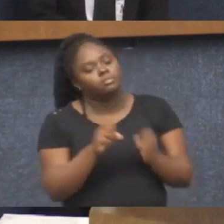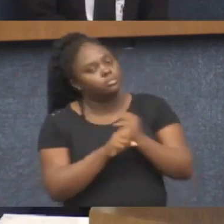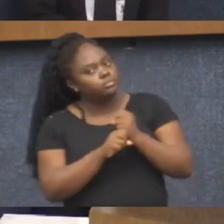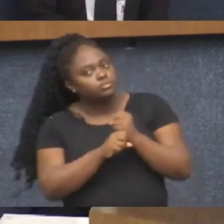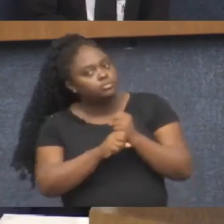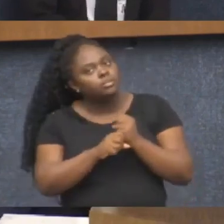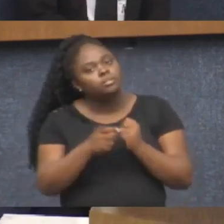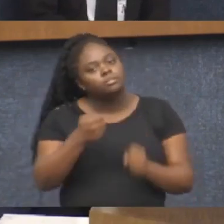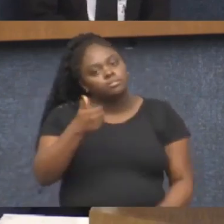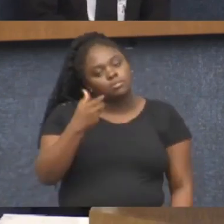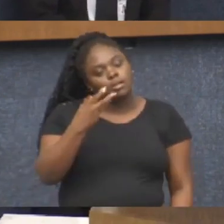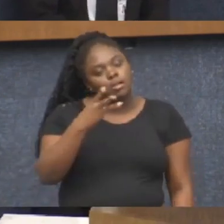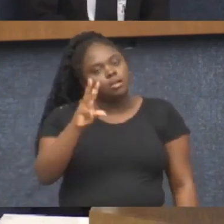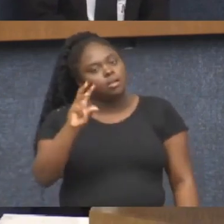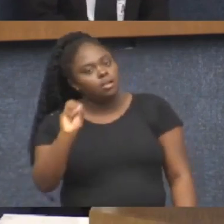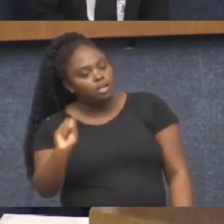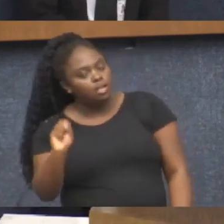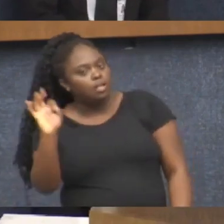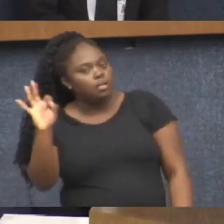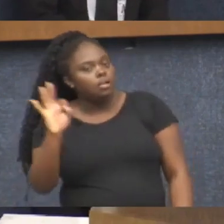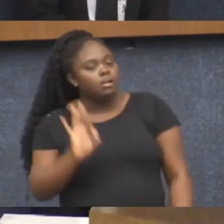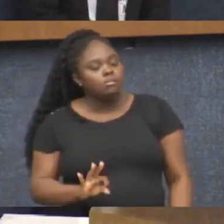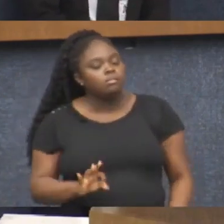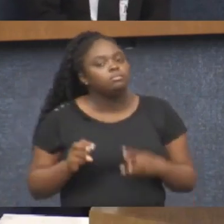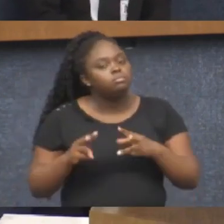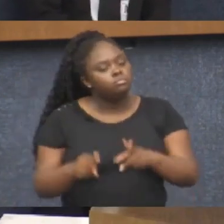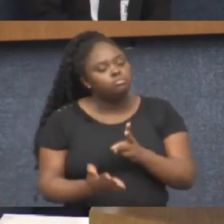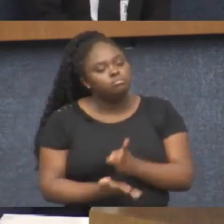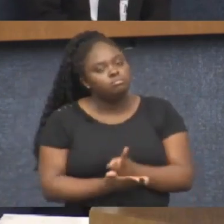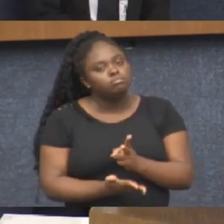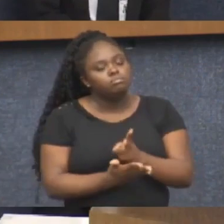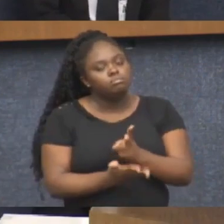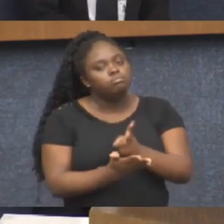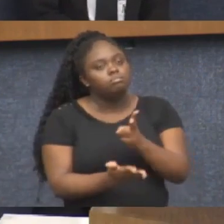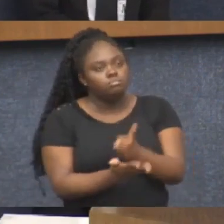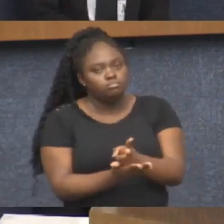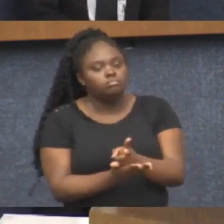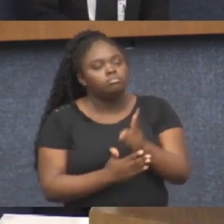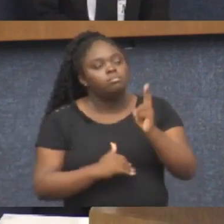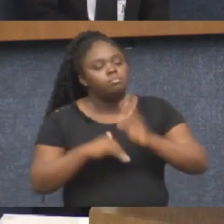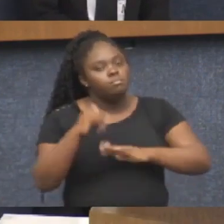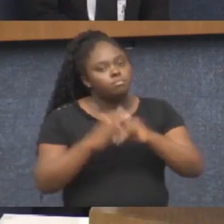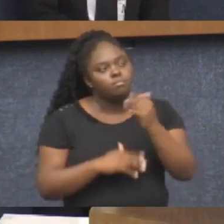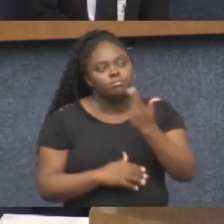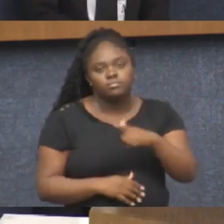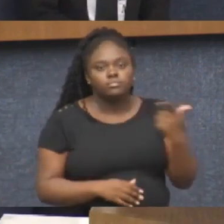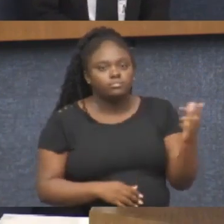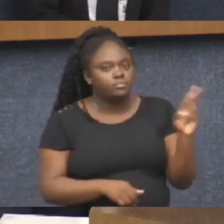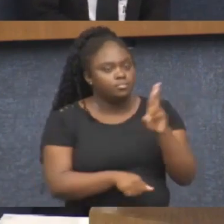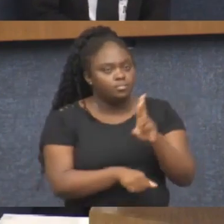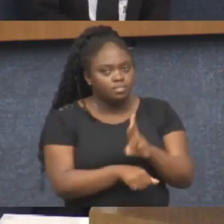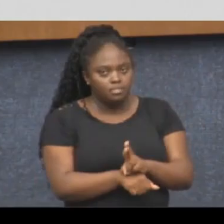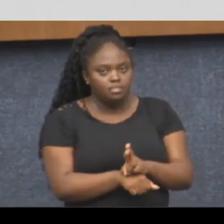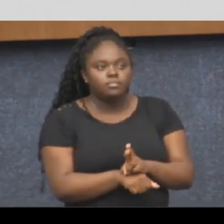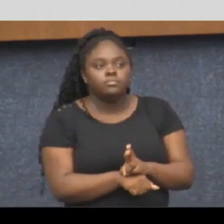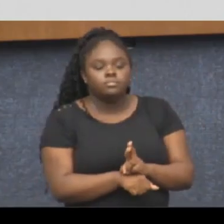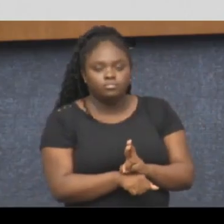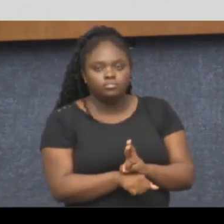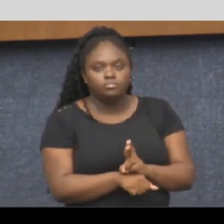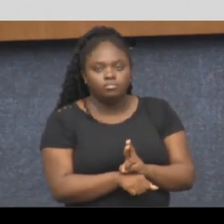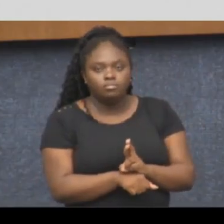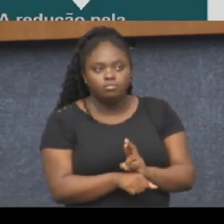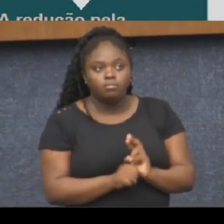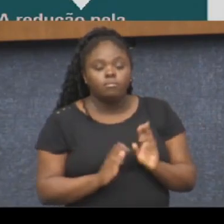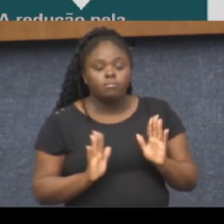quase 38% nesse acumulado. É igual a continuidade para o profissional sem residência, médico